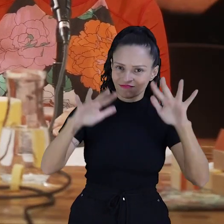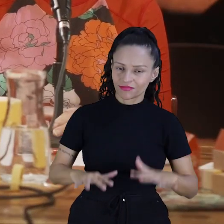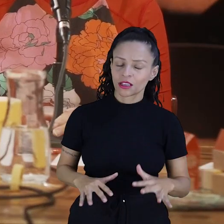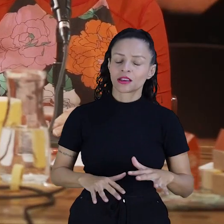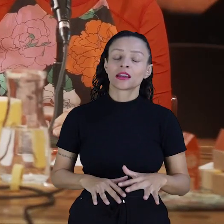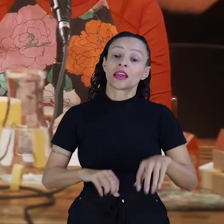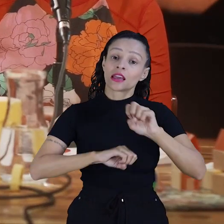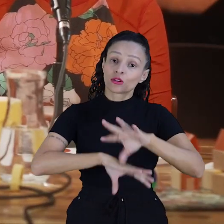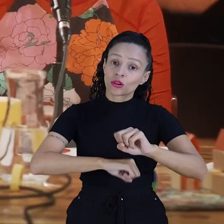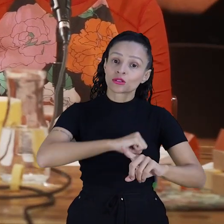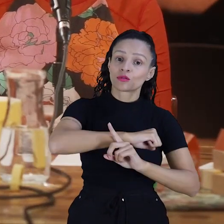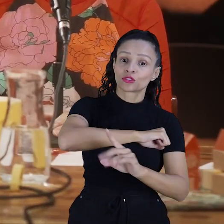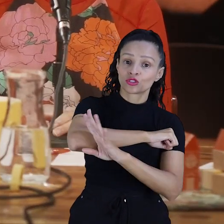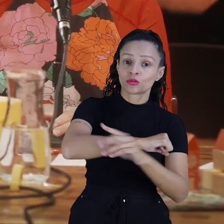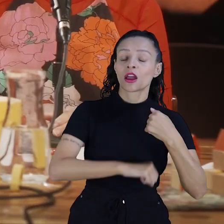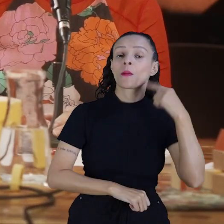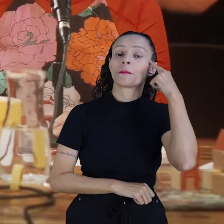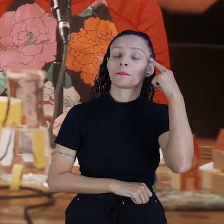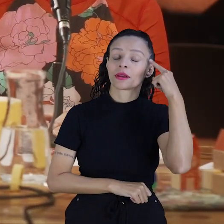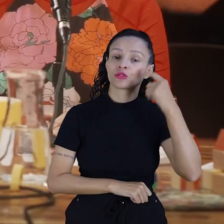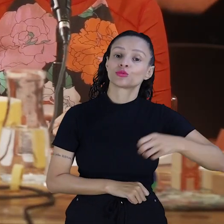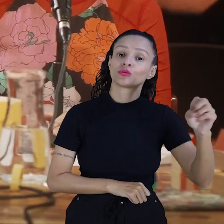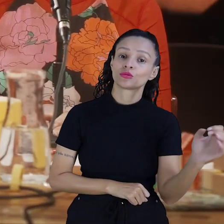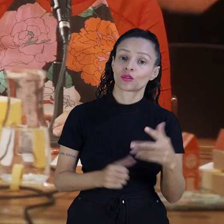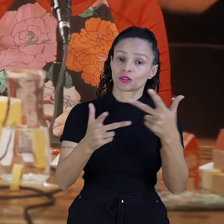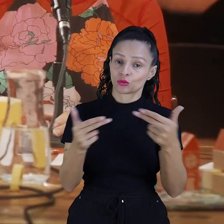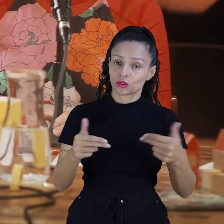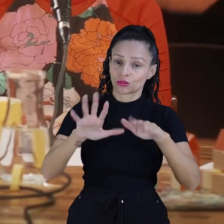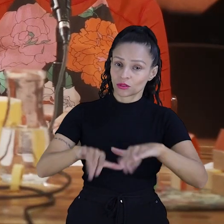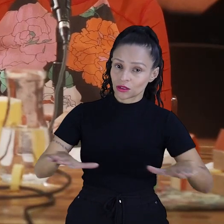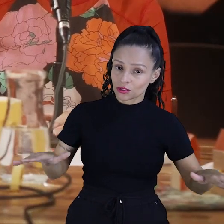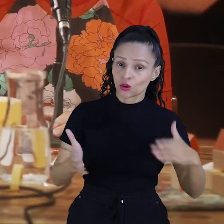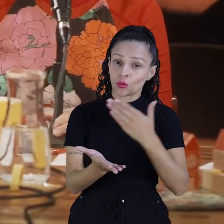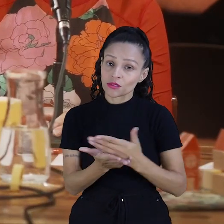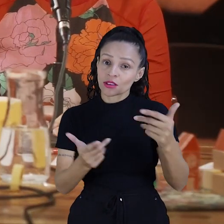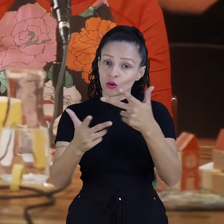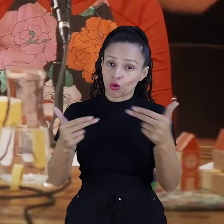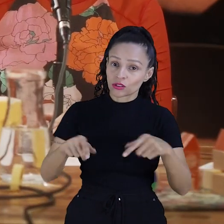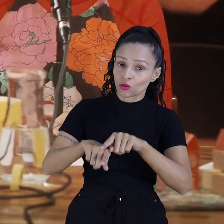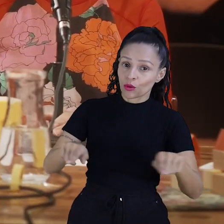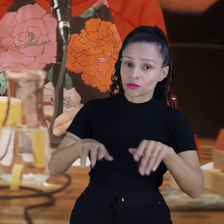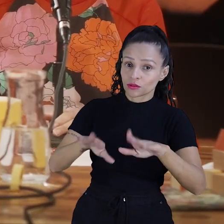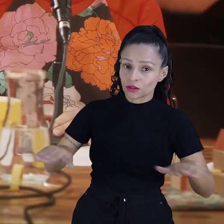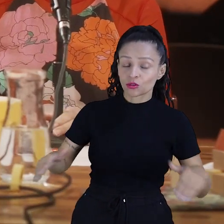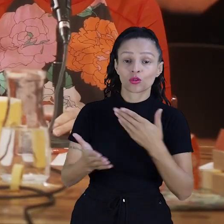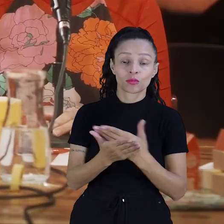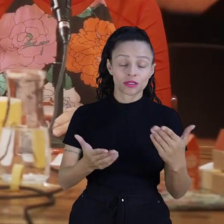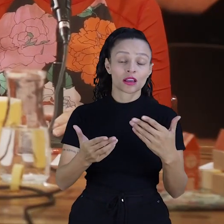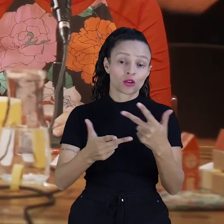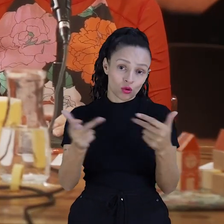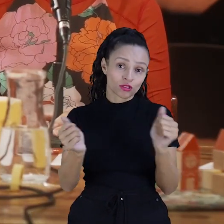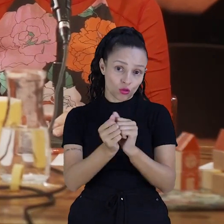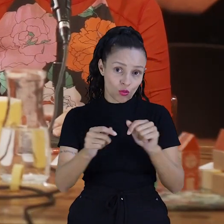eu penso em inaugurar coisas com as crianças, começar coisas com as crianças, começar coisas com elas